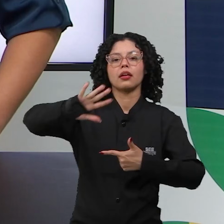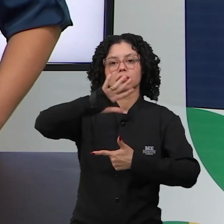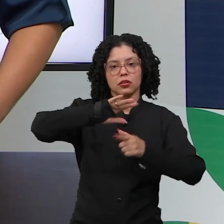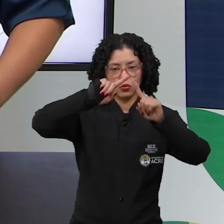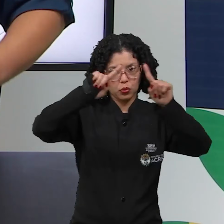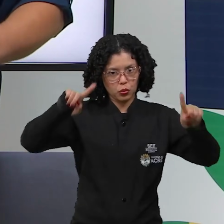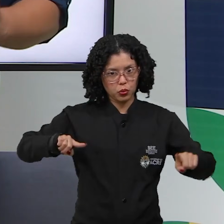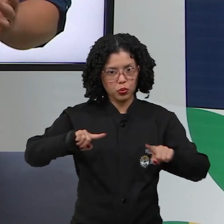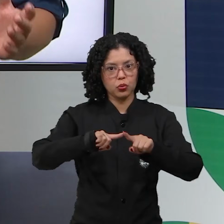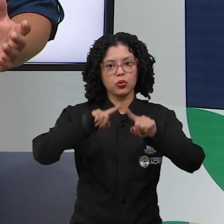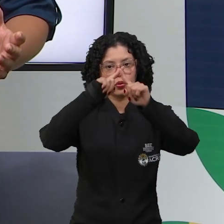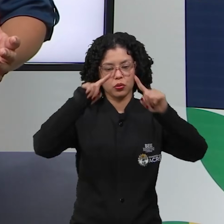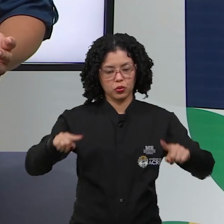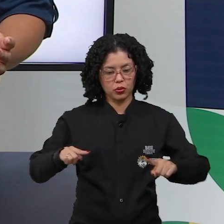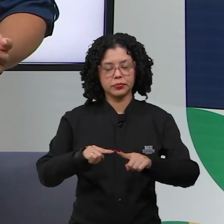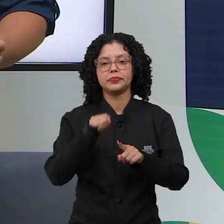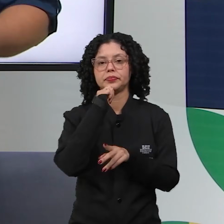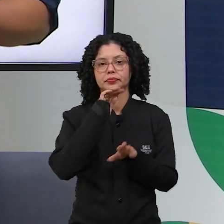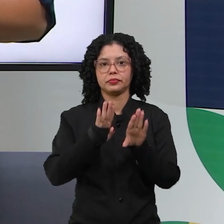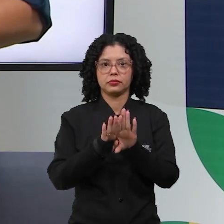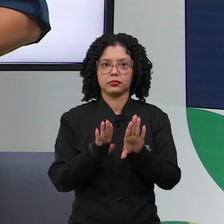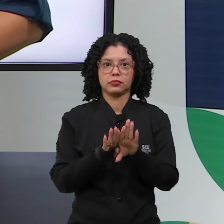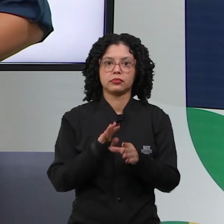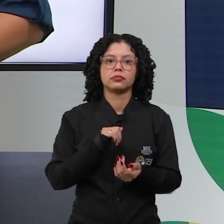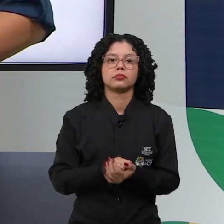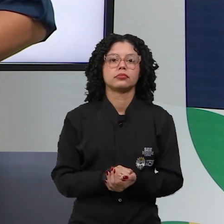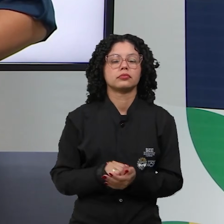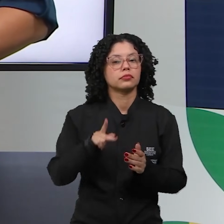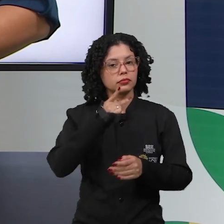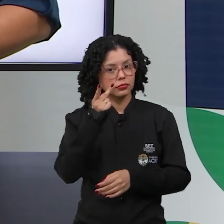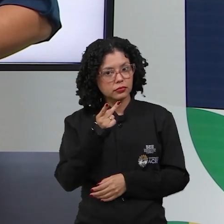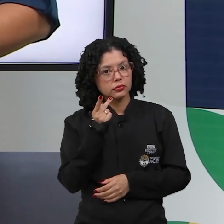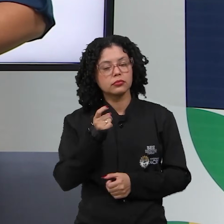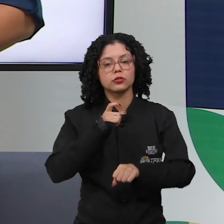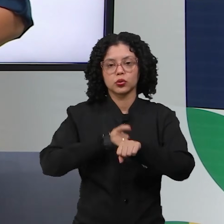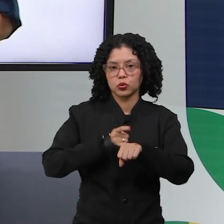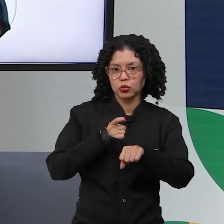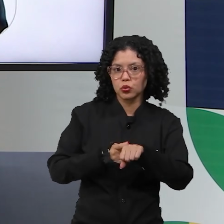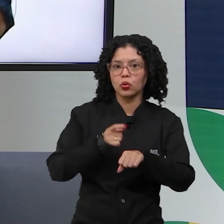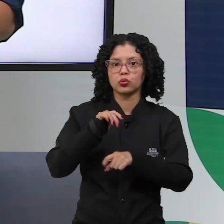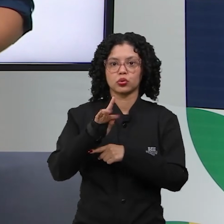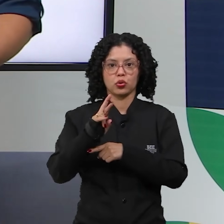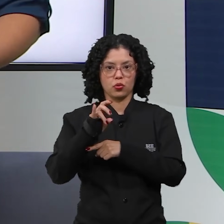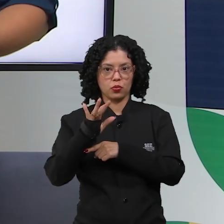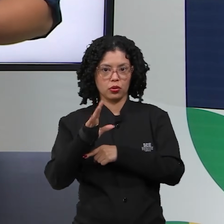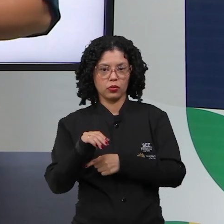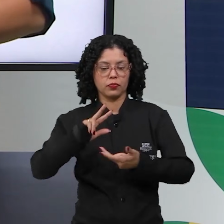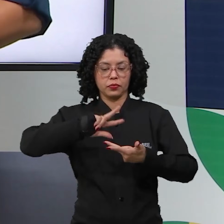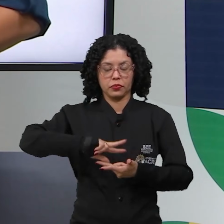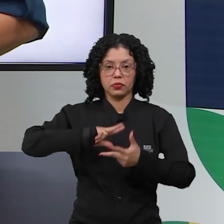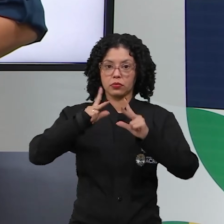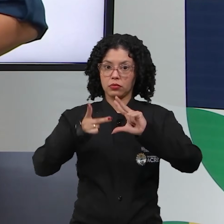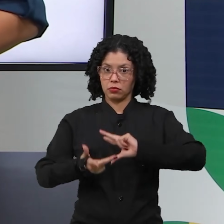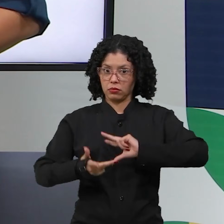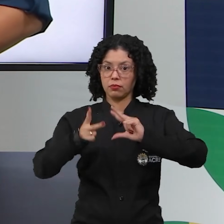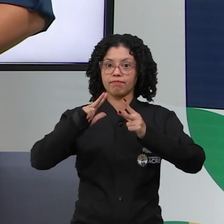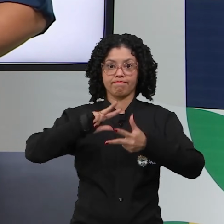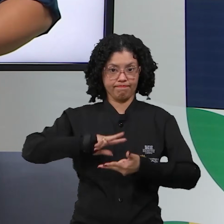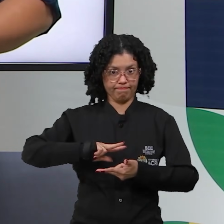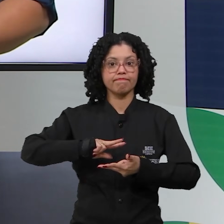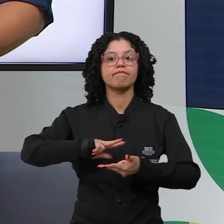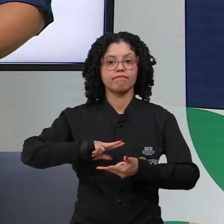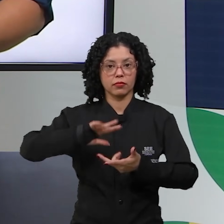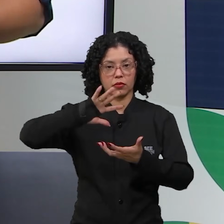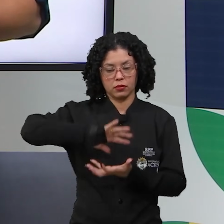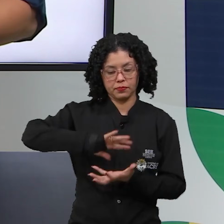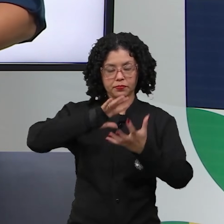espaciais. Falamos dos sólidos geométricos, dentre eles os poliedros e os corpos redondos,